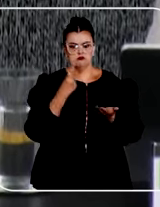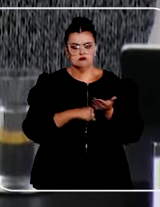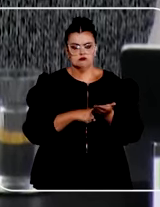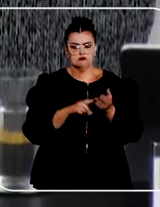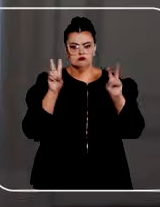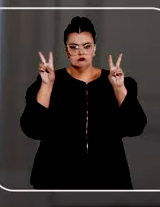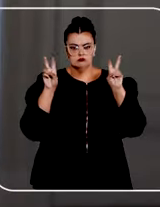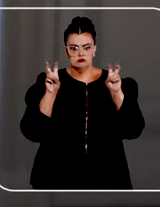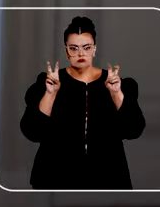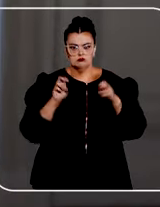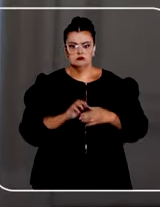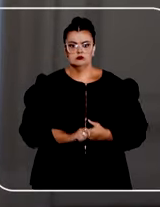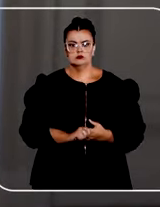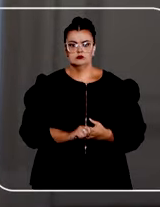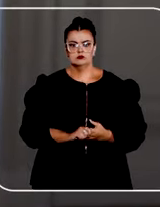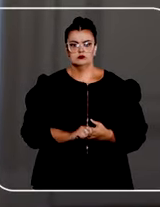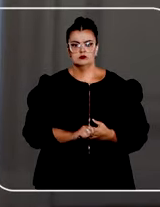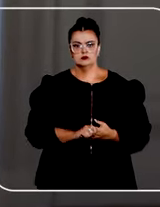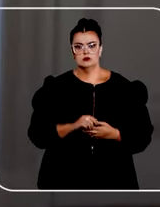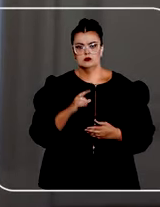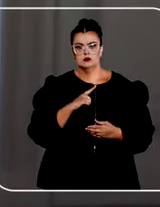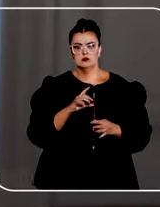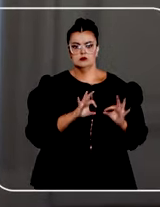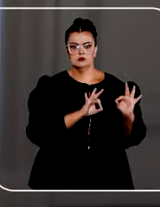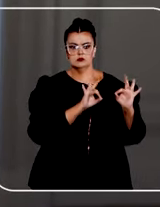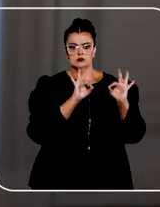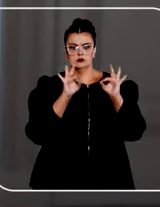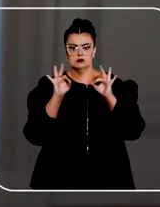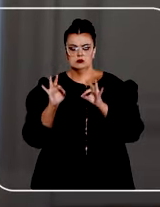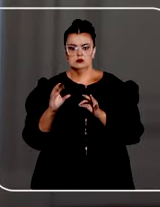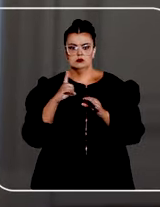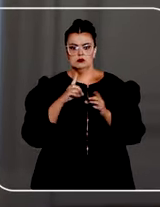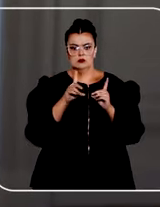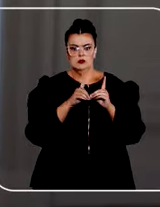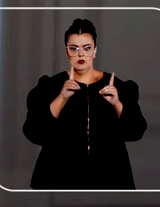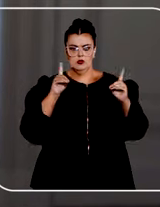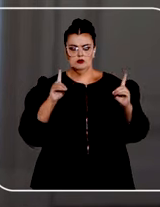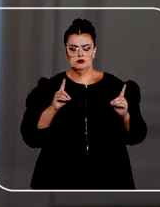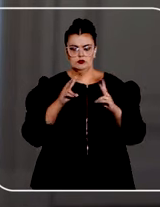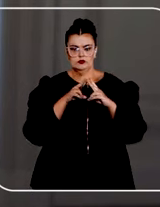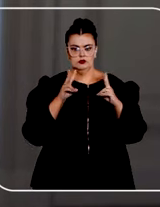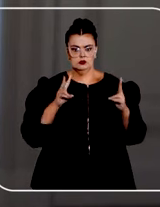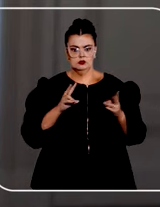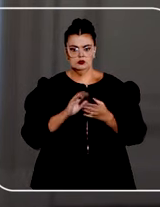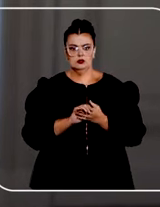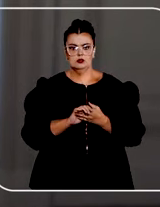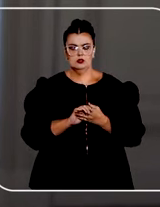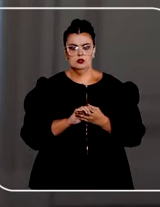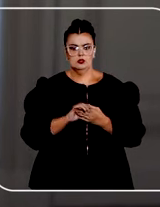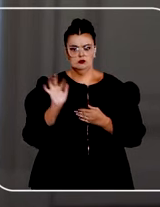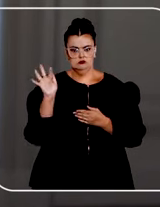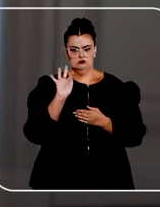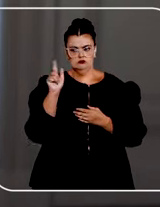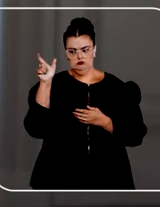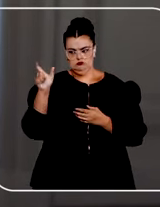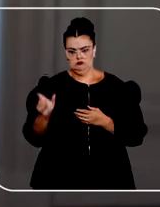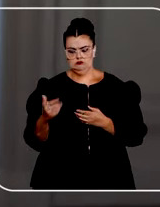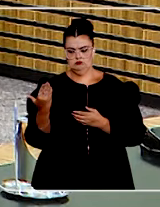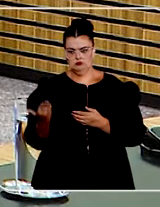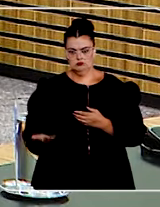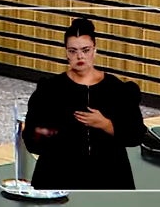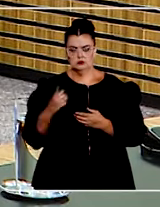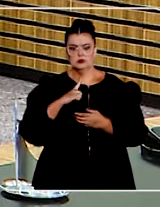sobre a temática de forma remota o vice-presidente do Conselho de estado da França Ministro Didier Roland tabut participou do